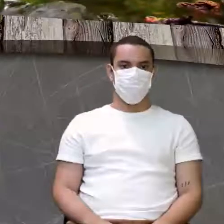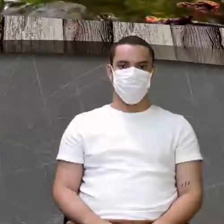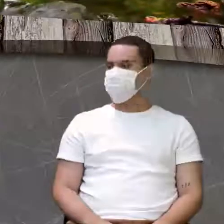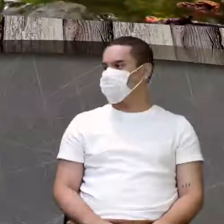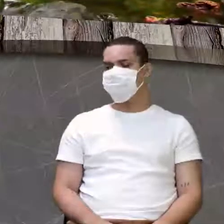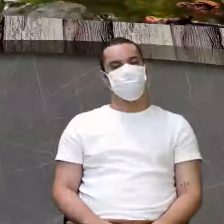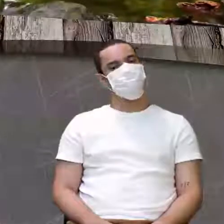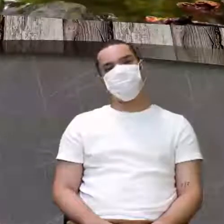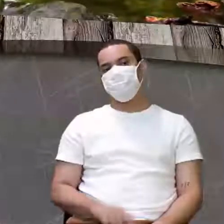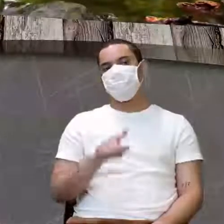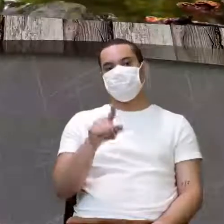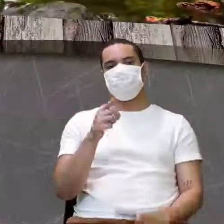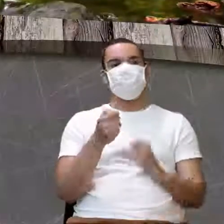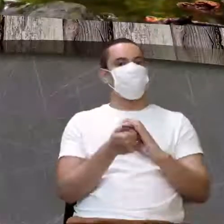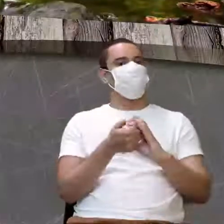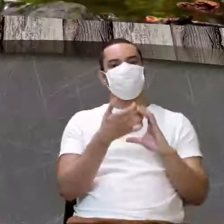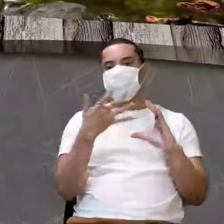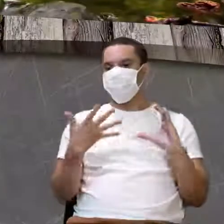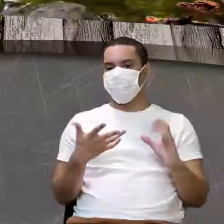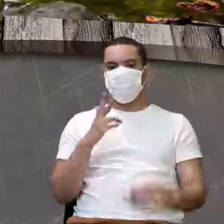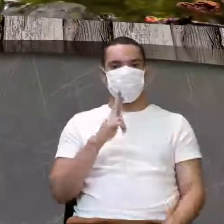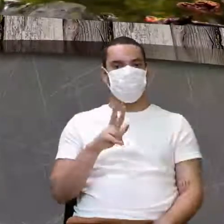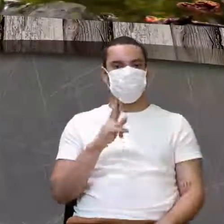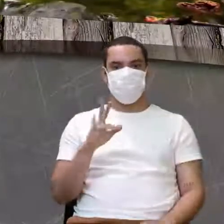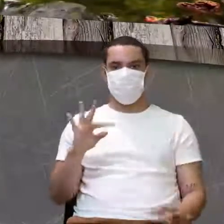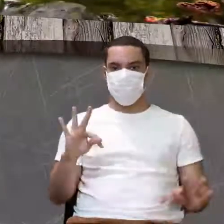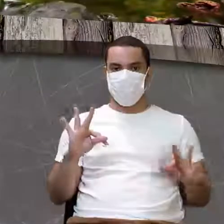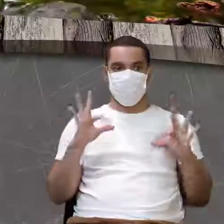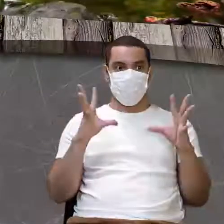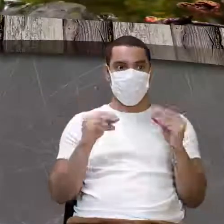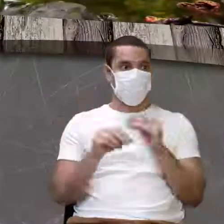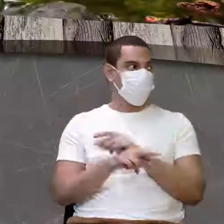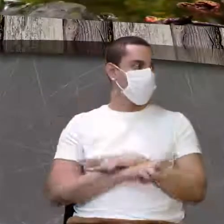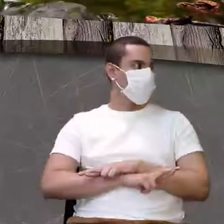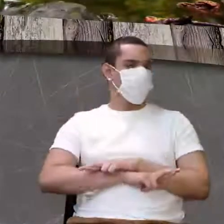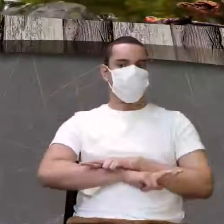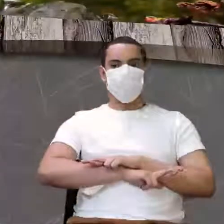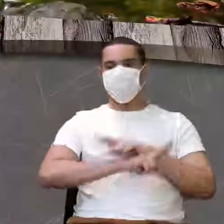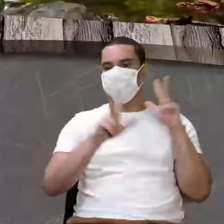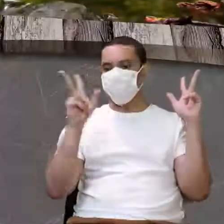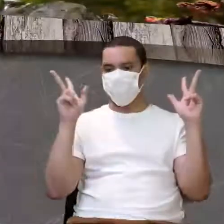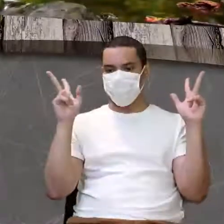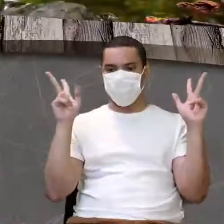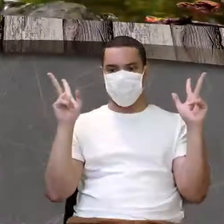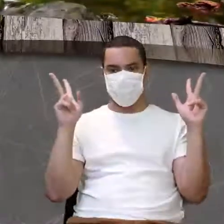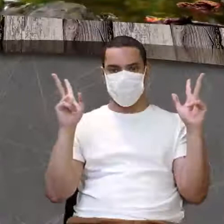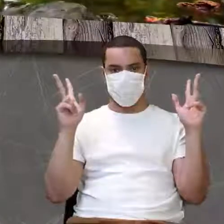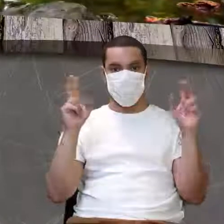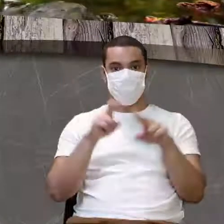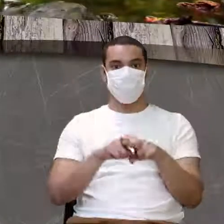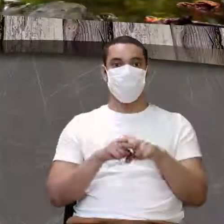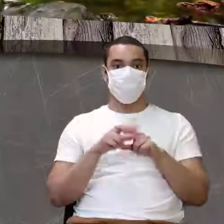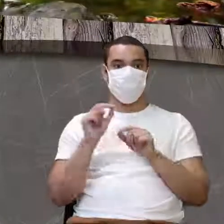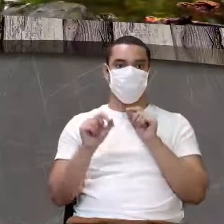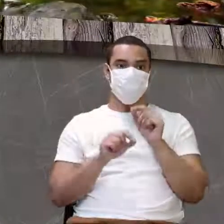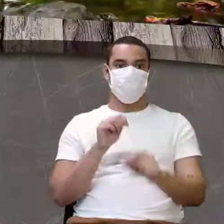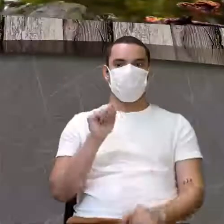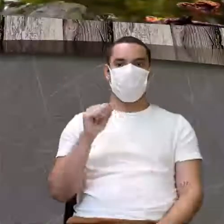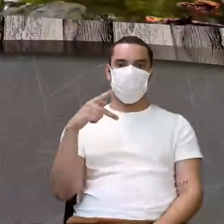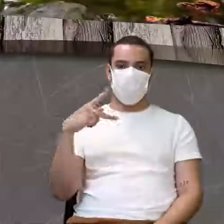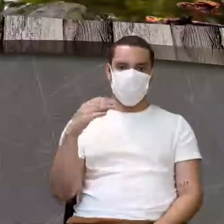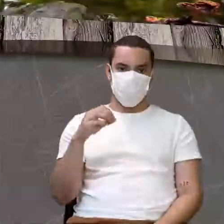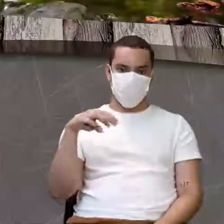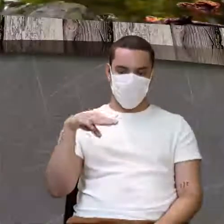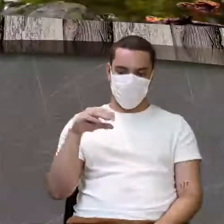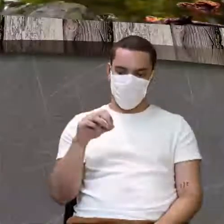Não, essa característica, ela é totalmente diferente. Então, ela é uma apomorfia.